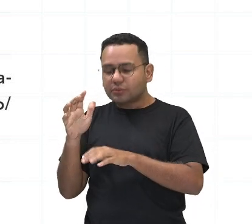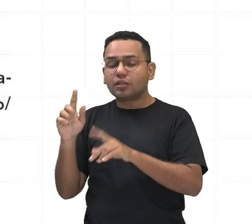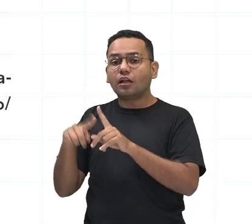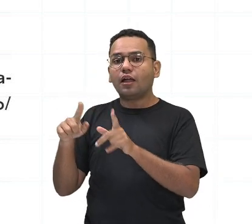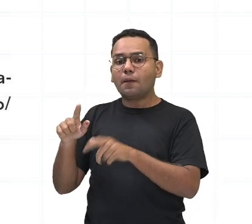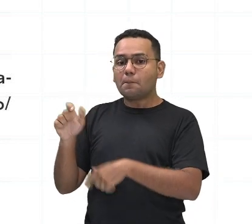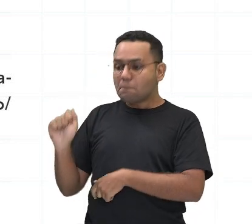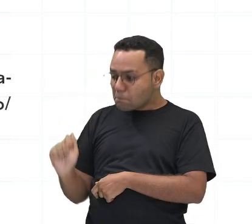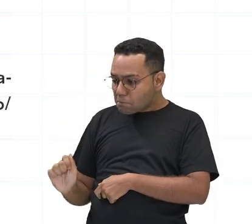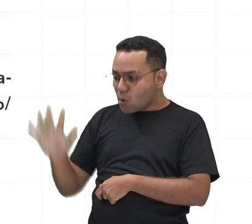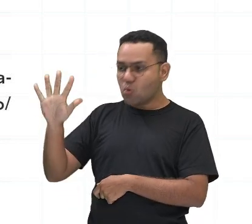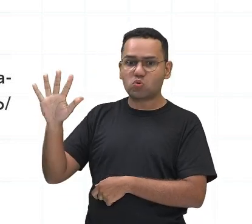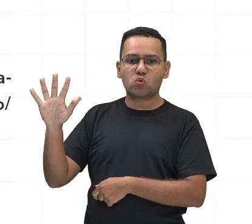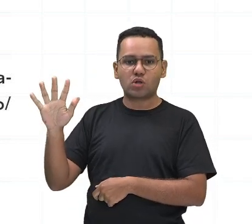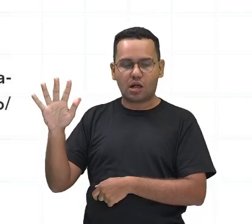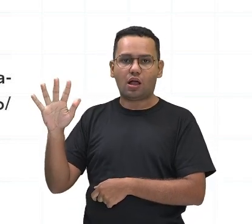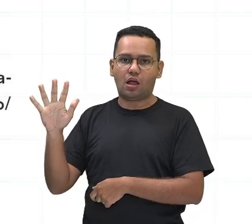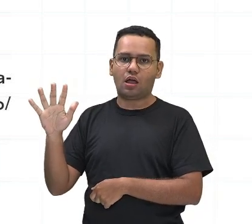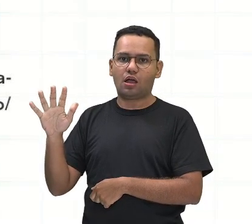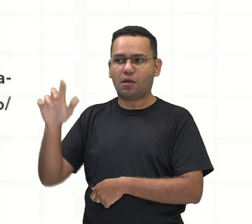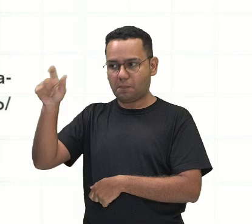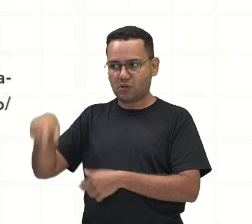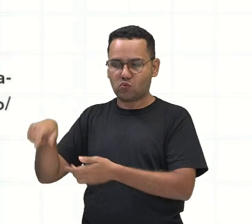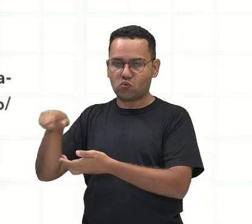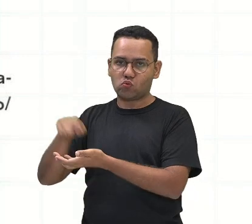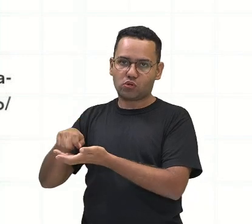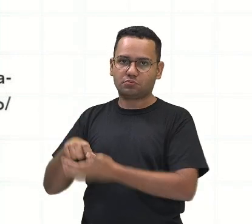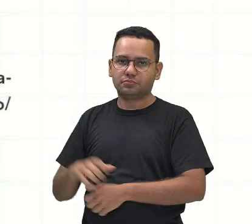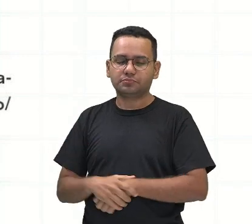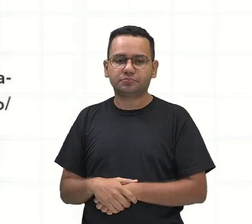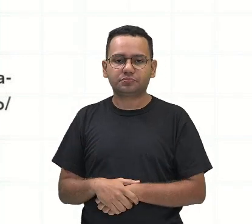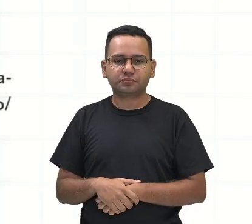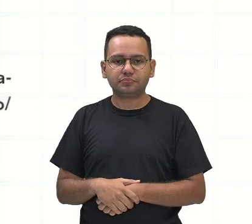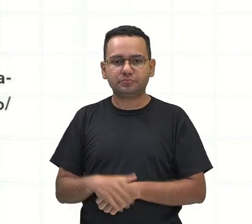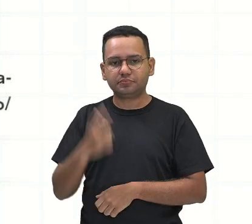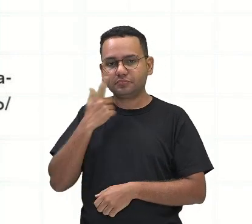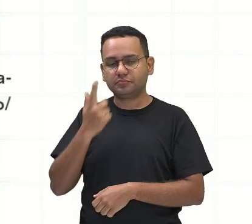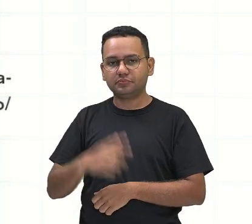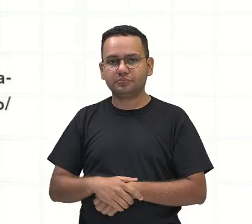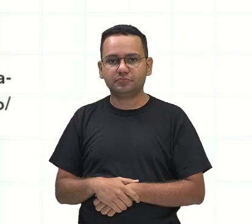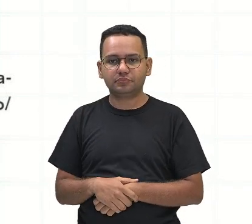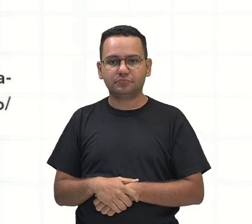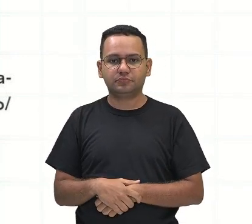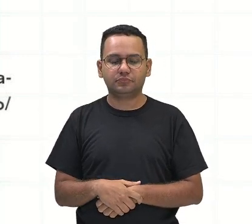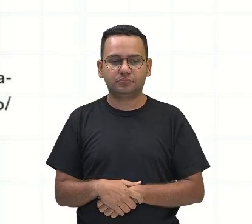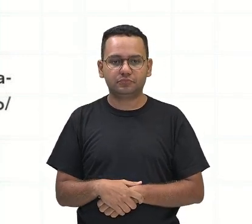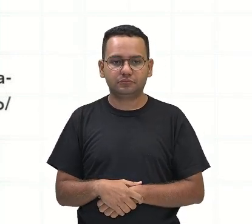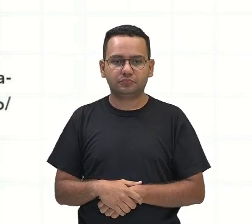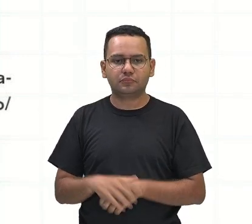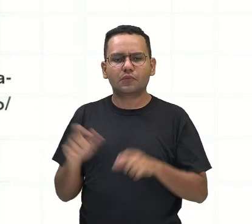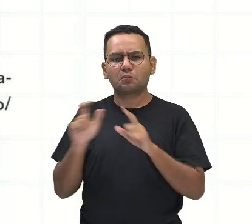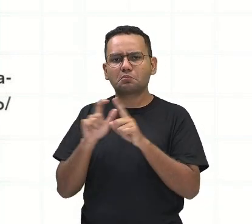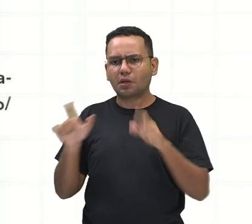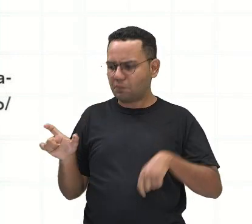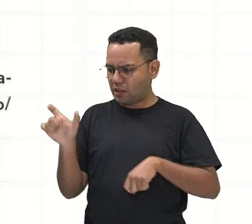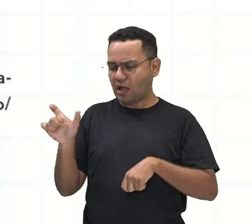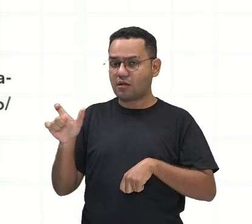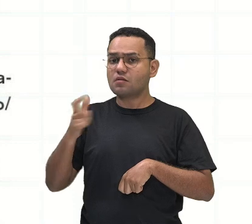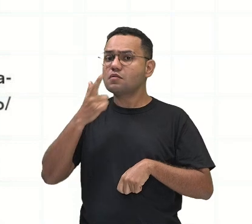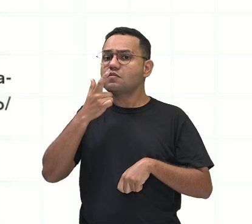caro, que está destacado aqui para a gente, olha só. Esse termo, ele indica que eu tenho